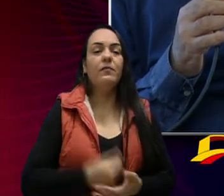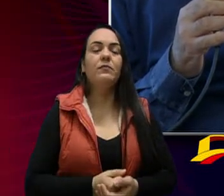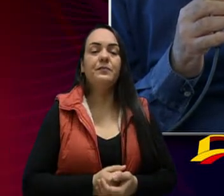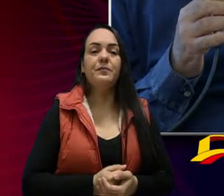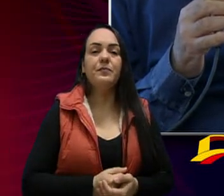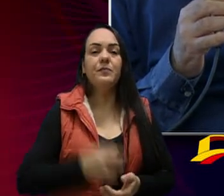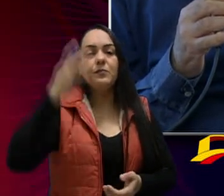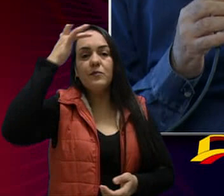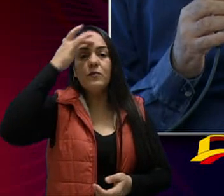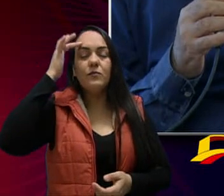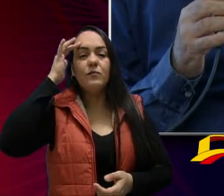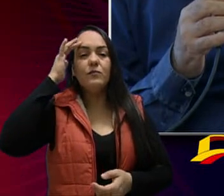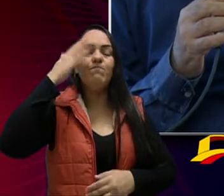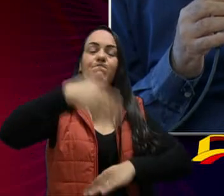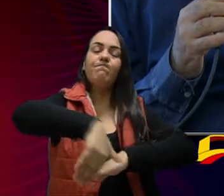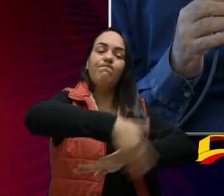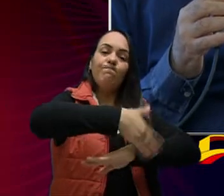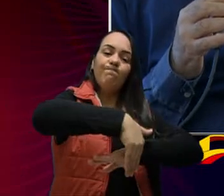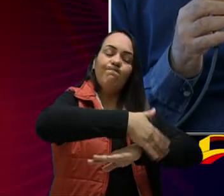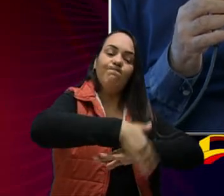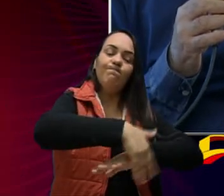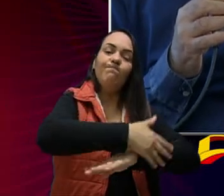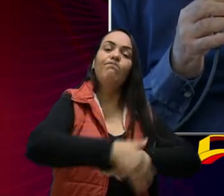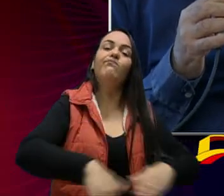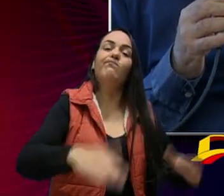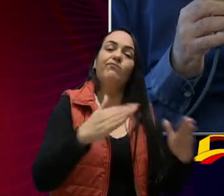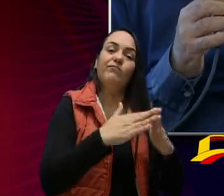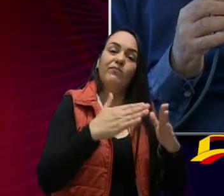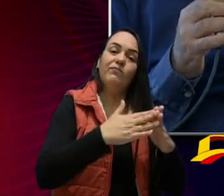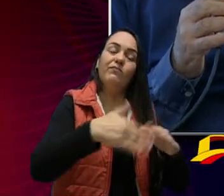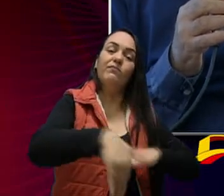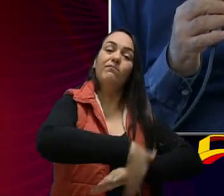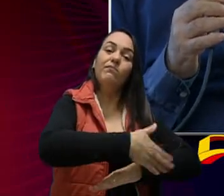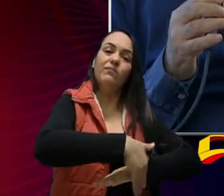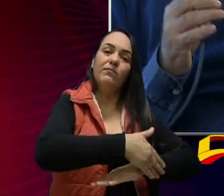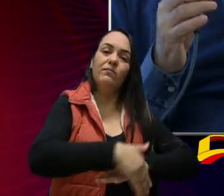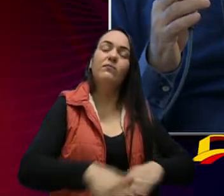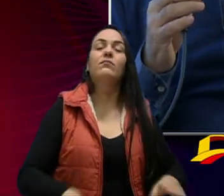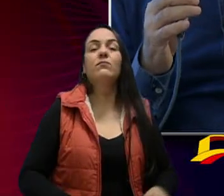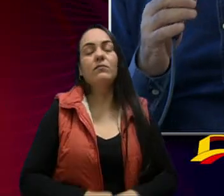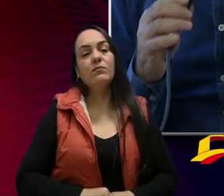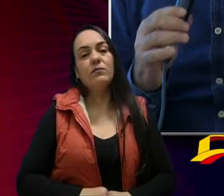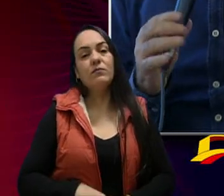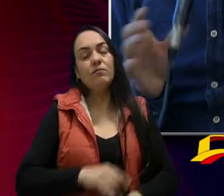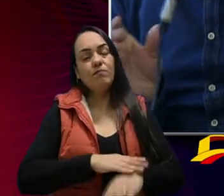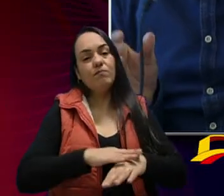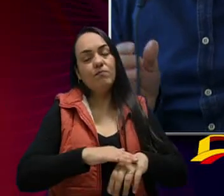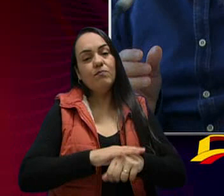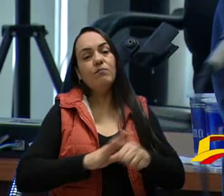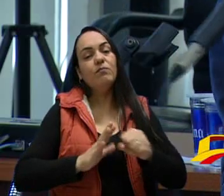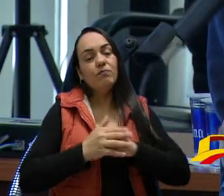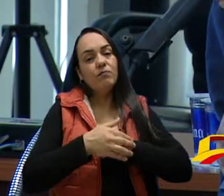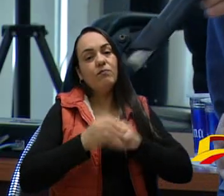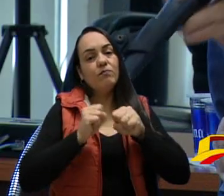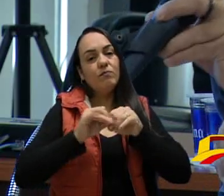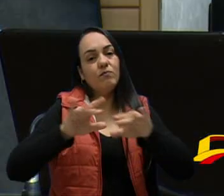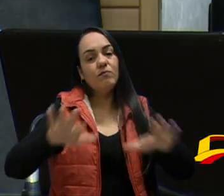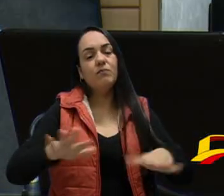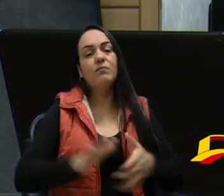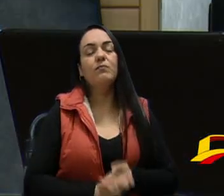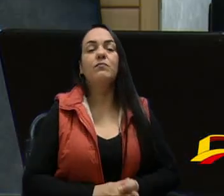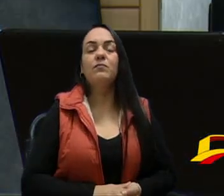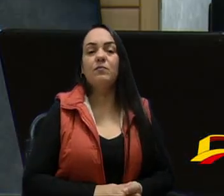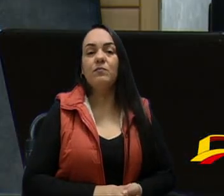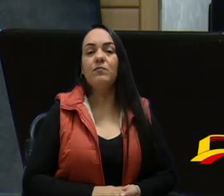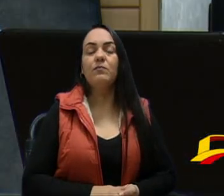para as pessoas em situação de rua que são os mais vulneráveis em relação ao coronavírus ok obrigado boa o óleo quer